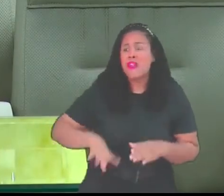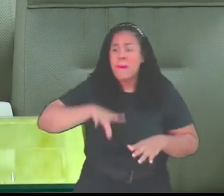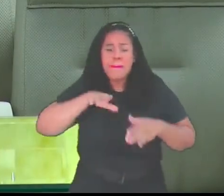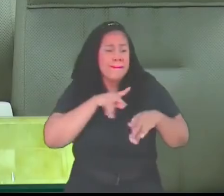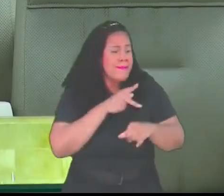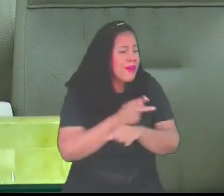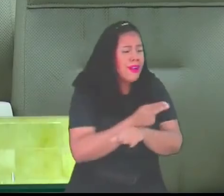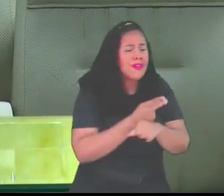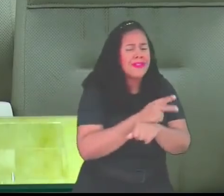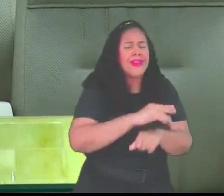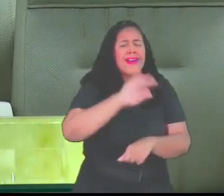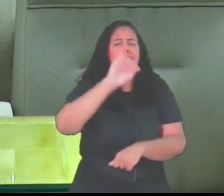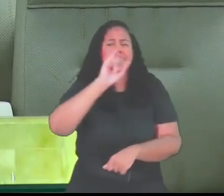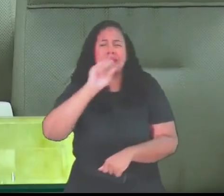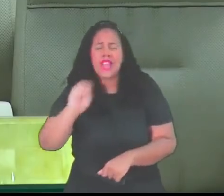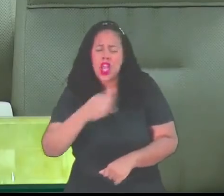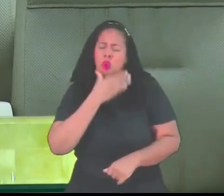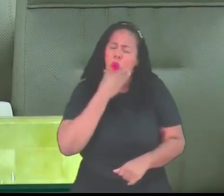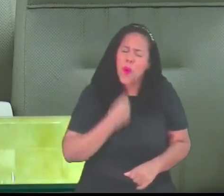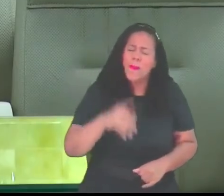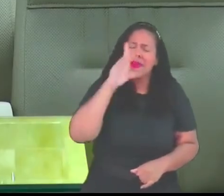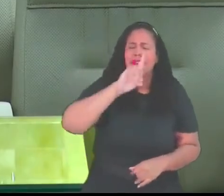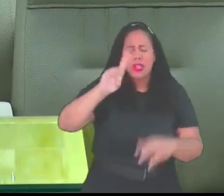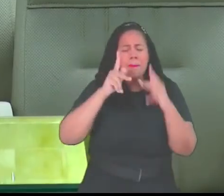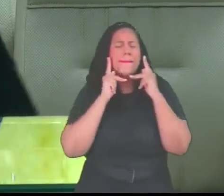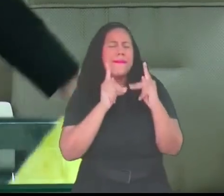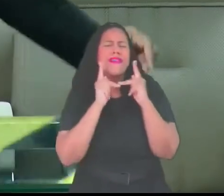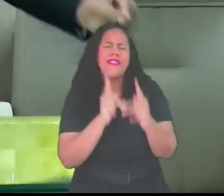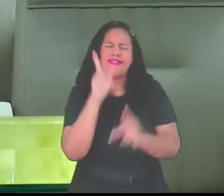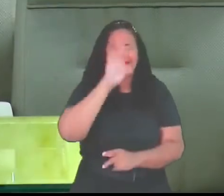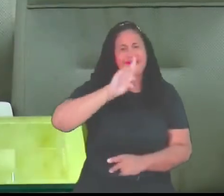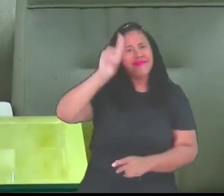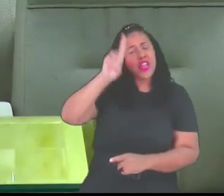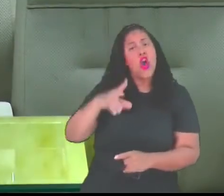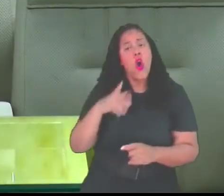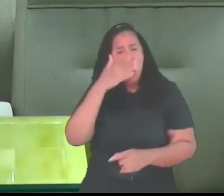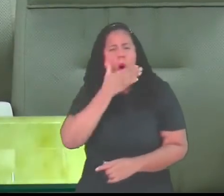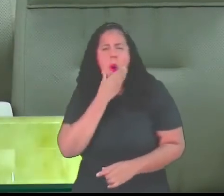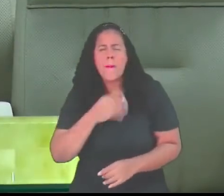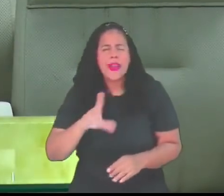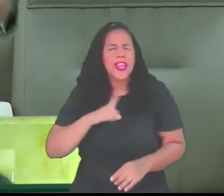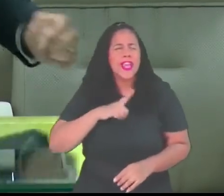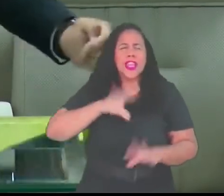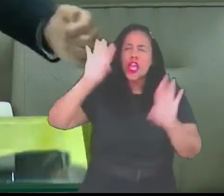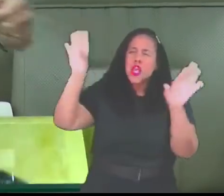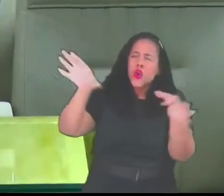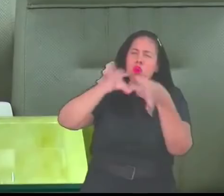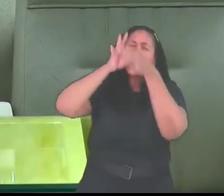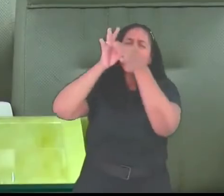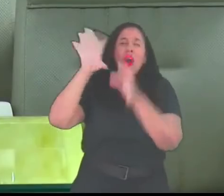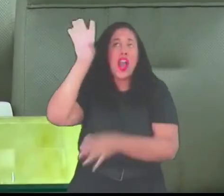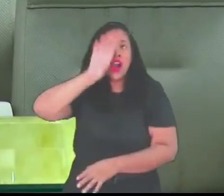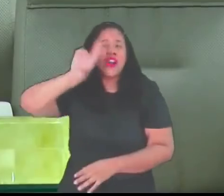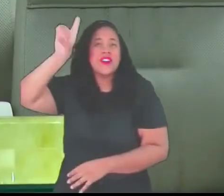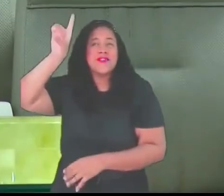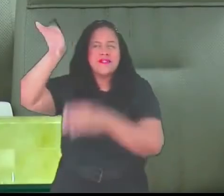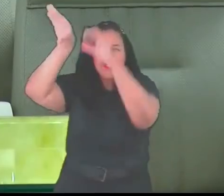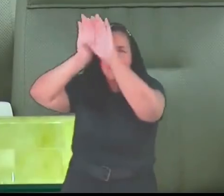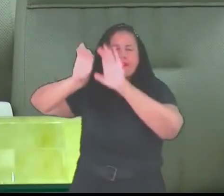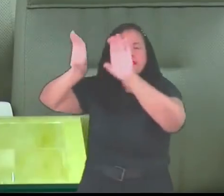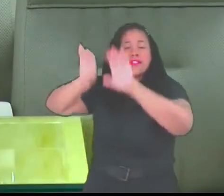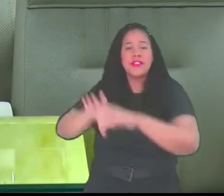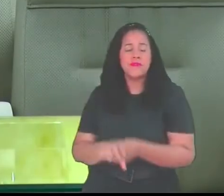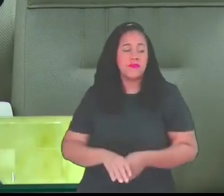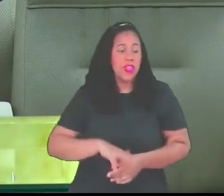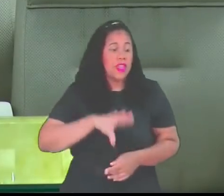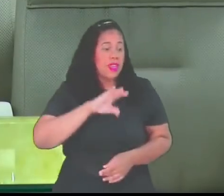com Isaías, homem de Deus, profeta de Deus, homem que tem ligação com o céu. Quando ele chega lá,